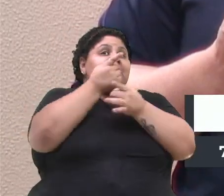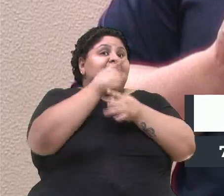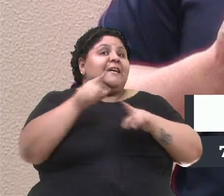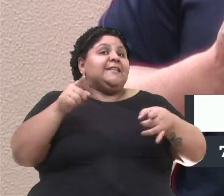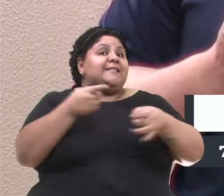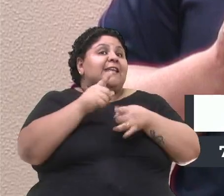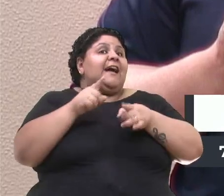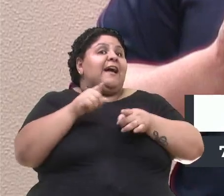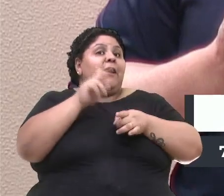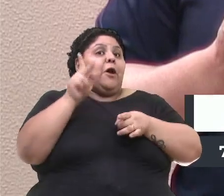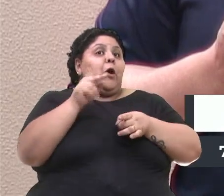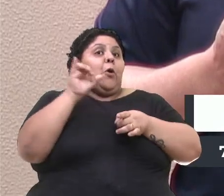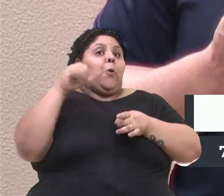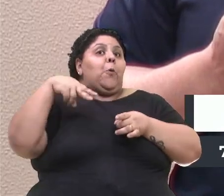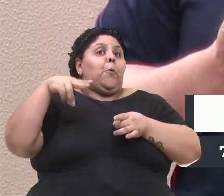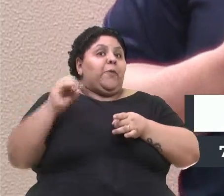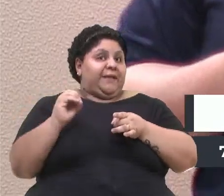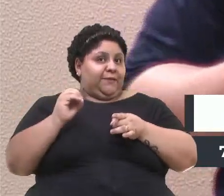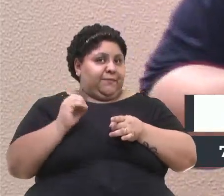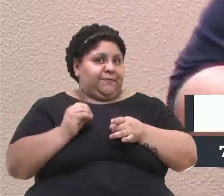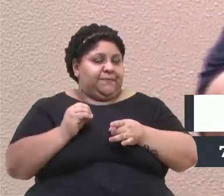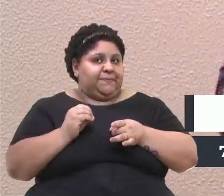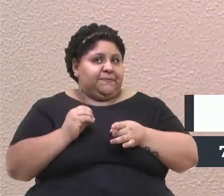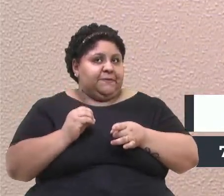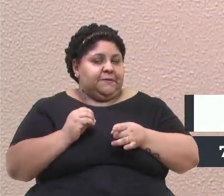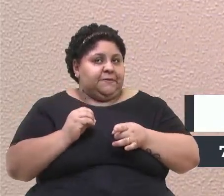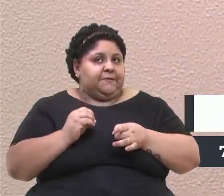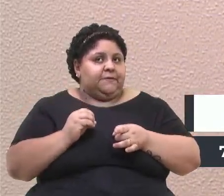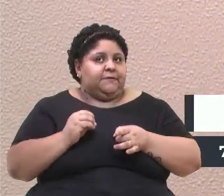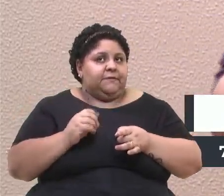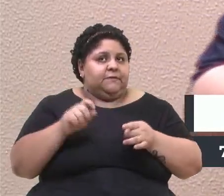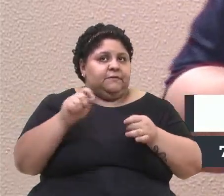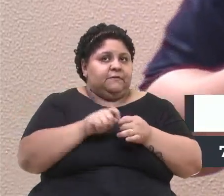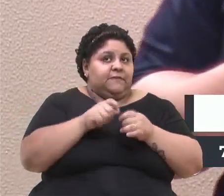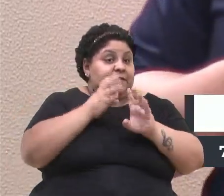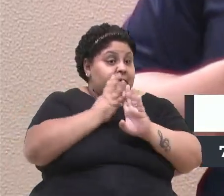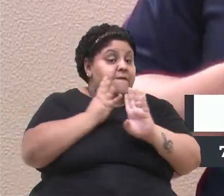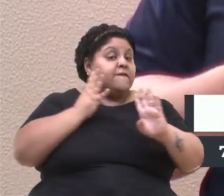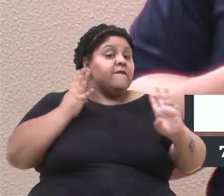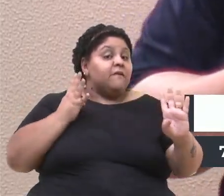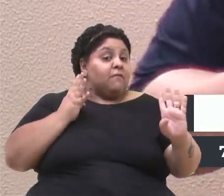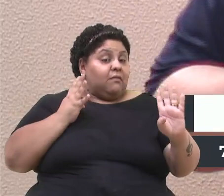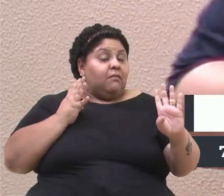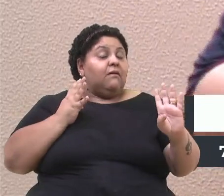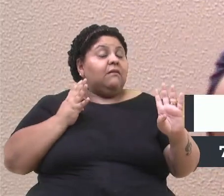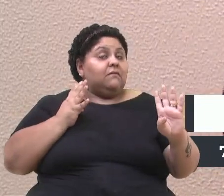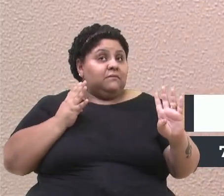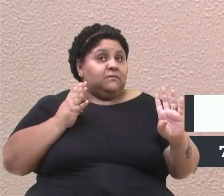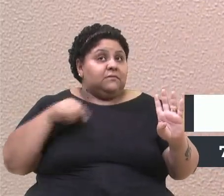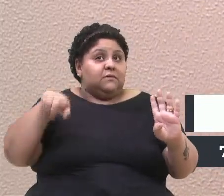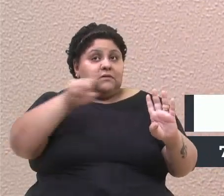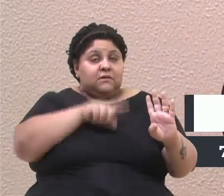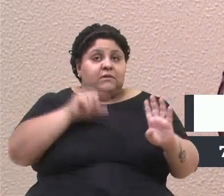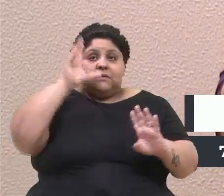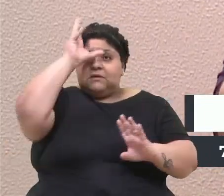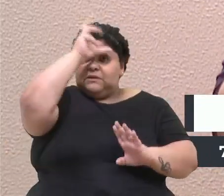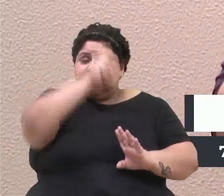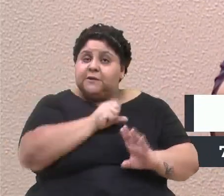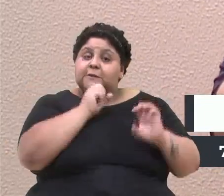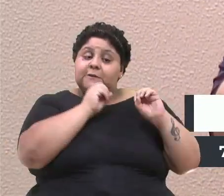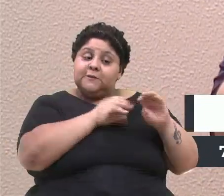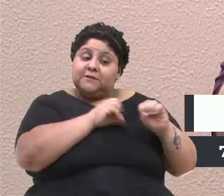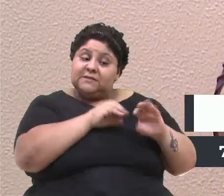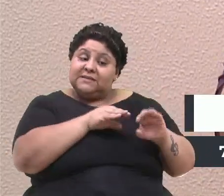verdade. Primeiro tinha que cantar o hino, tinha que fazer a fila, né? A gente aprendia a ser educado já ali.